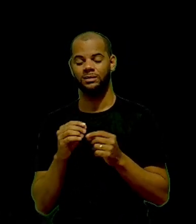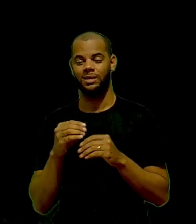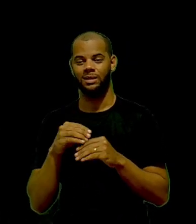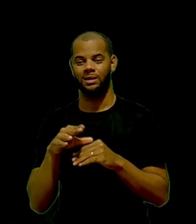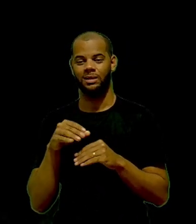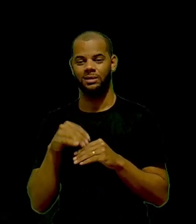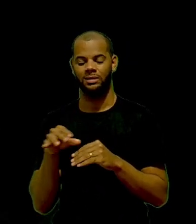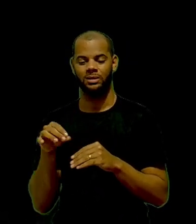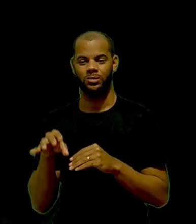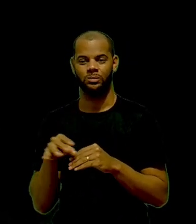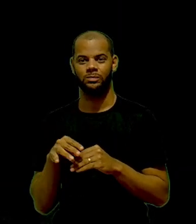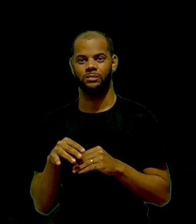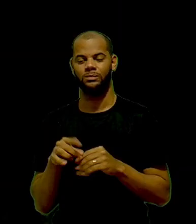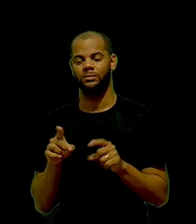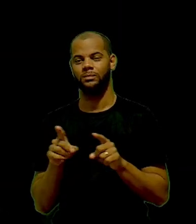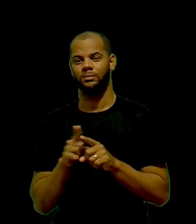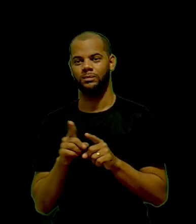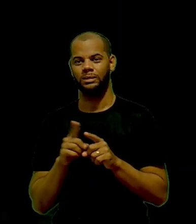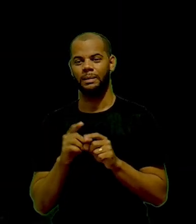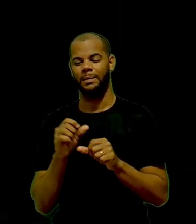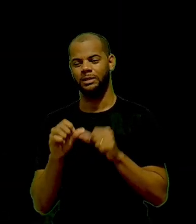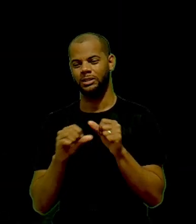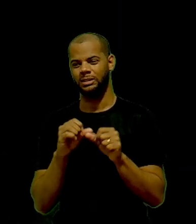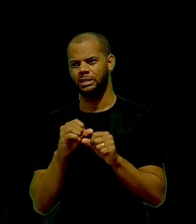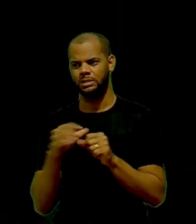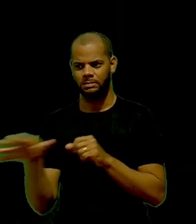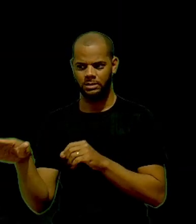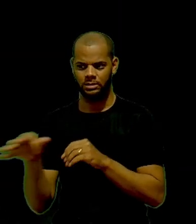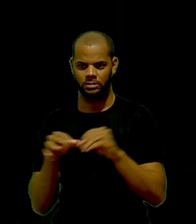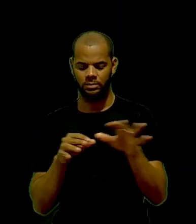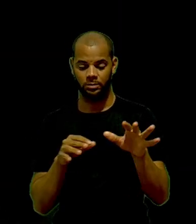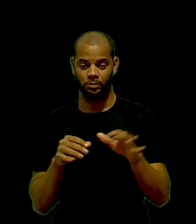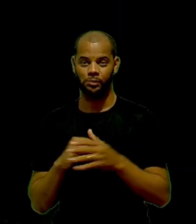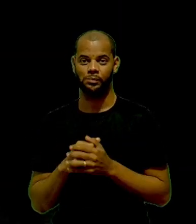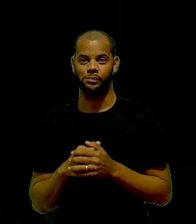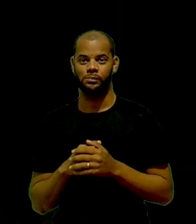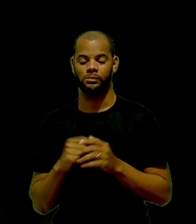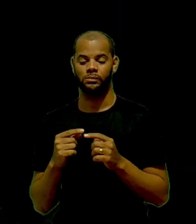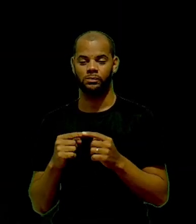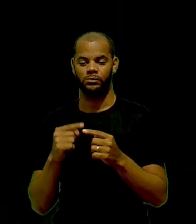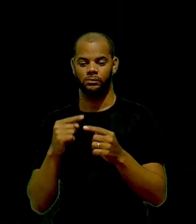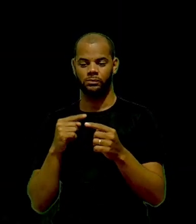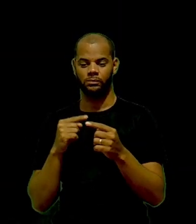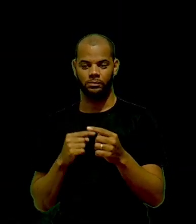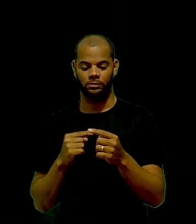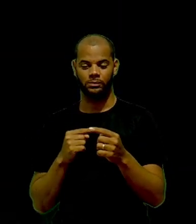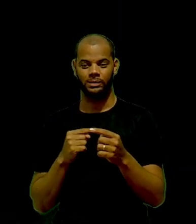distribuição e da linha de transmissão também. Quem instalou antes de